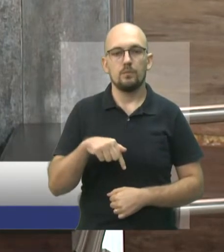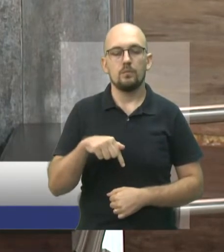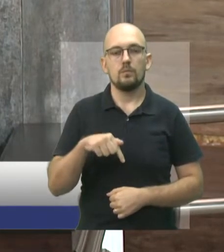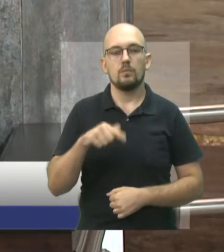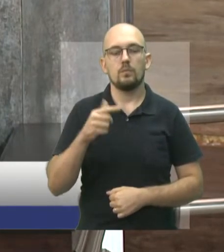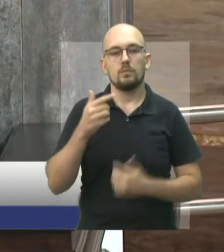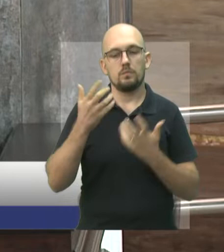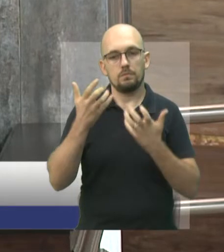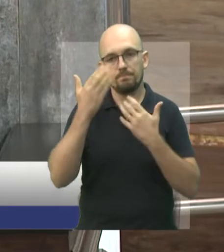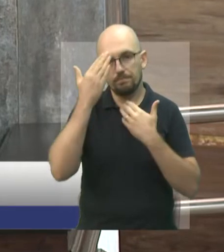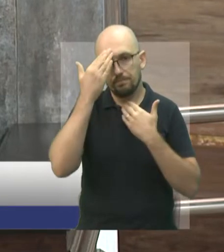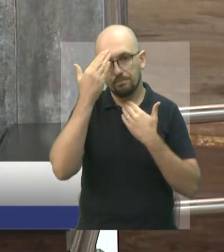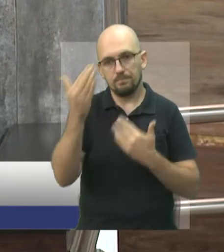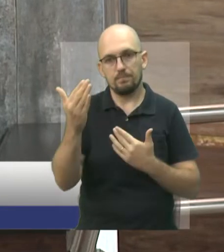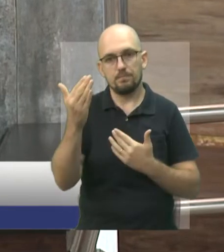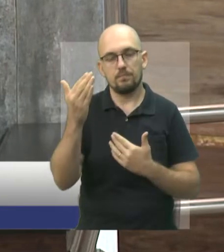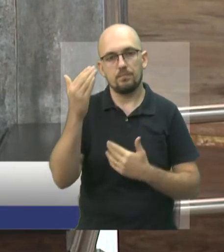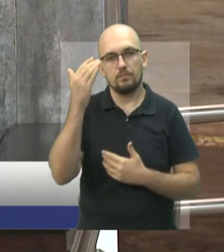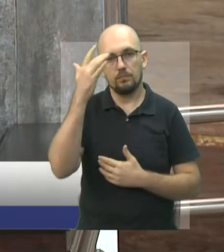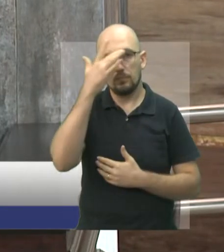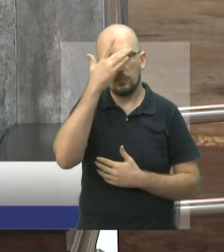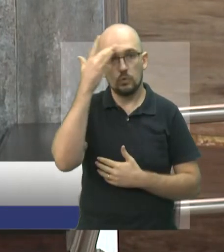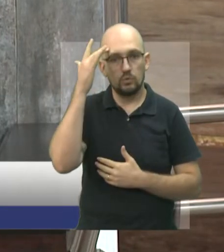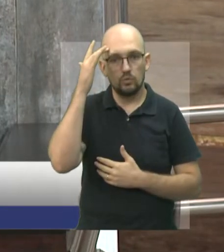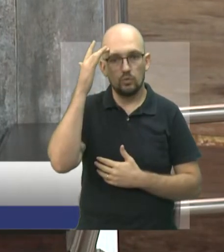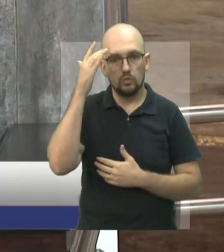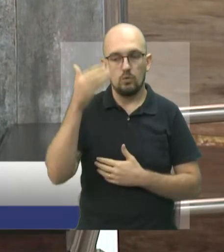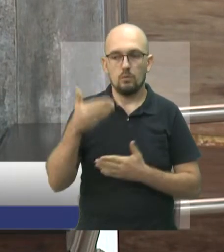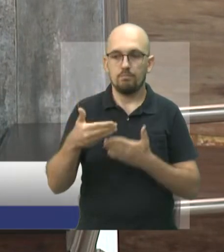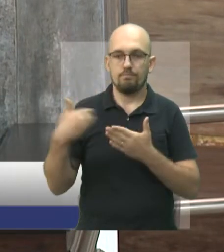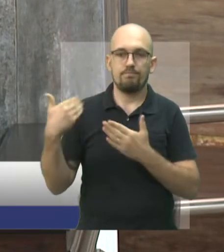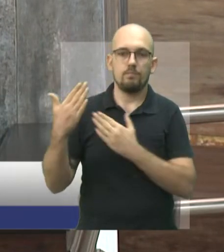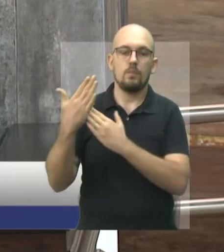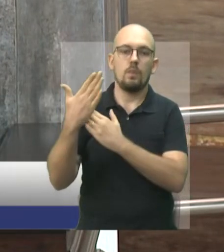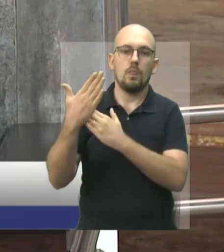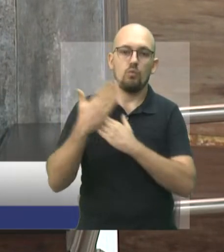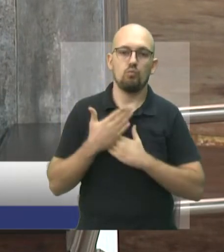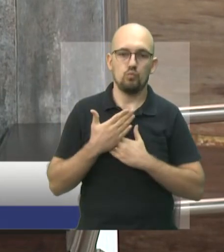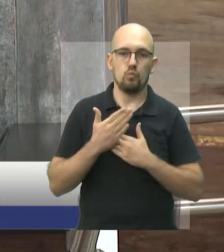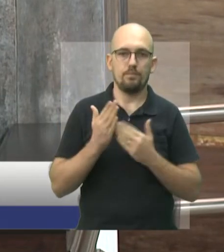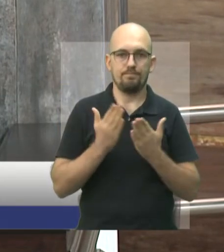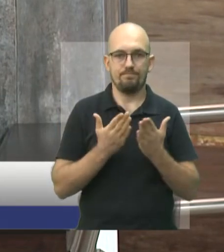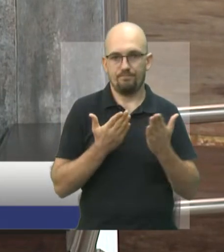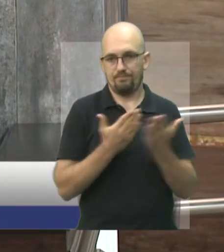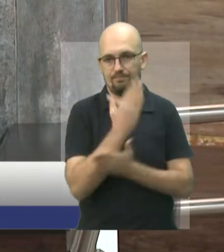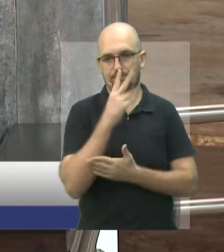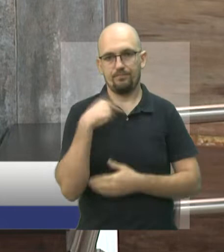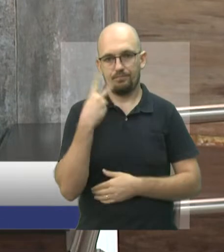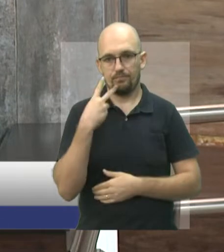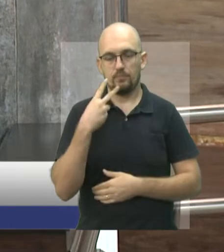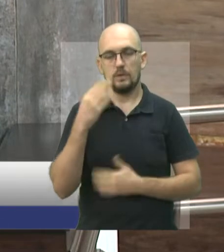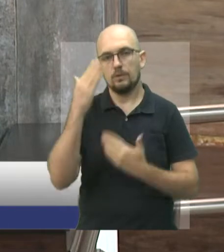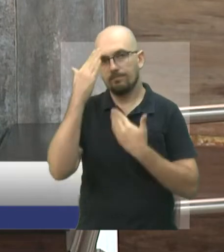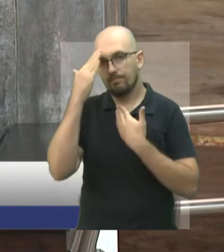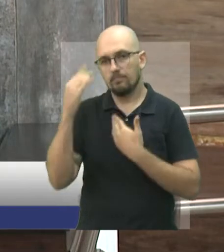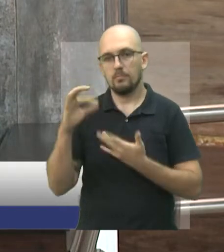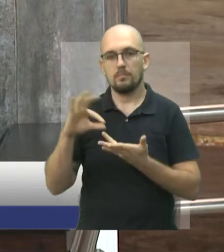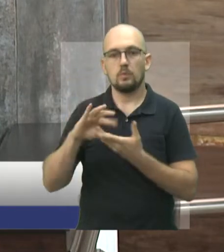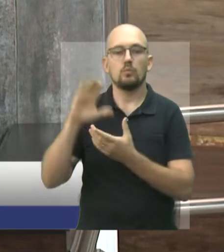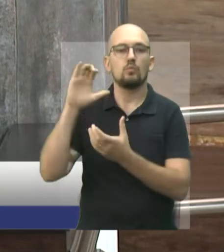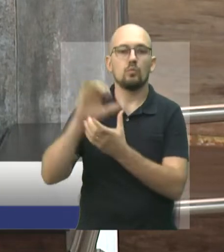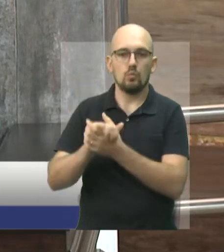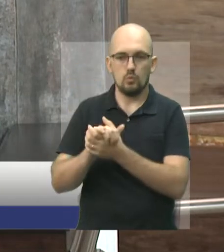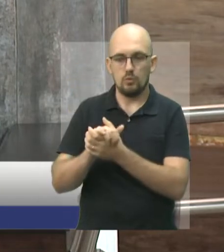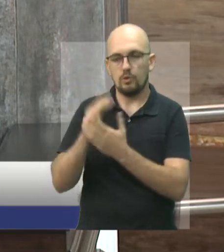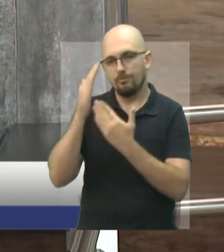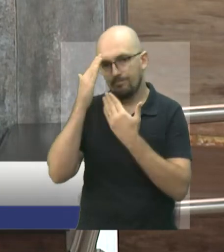agradecer as pessoas que me ajudaram à reeleição, agradecer muito a minha mulher, agradecer a